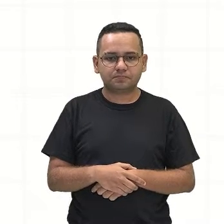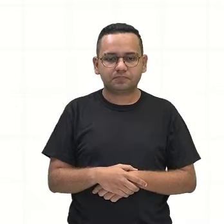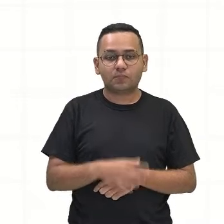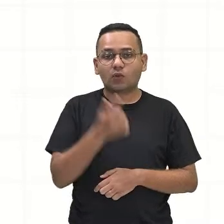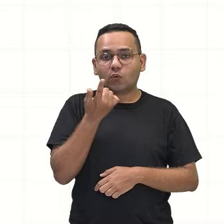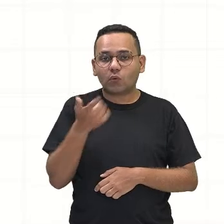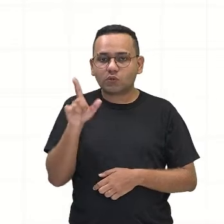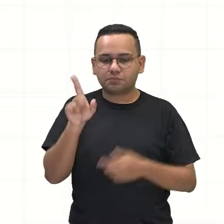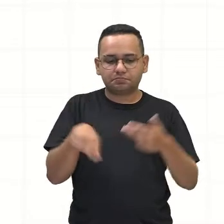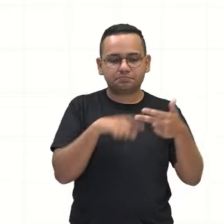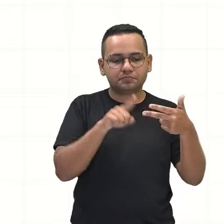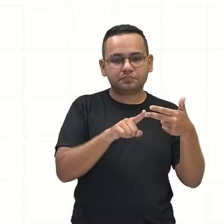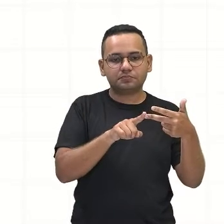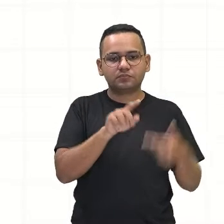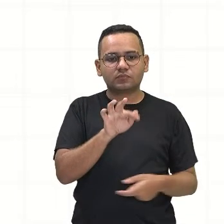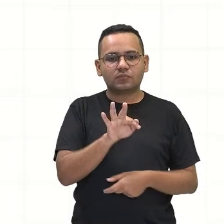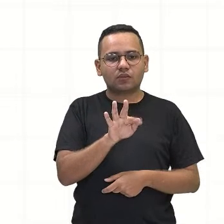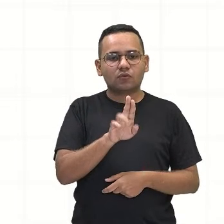funk, 20.